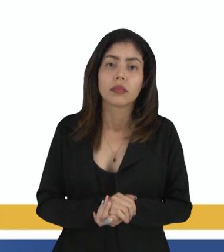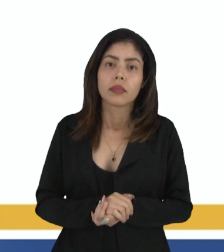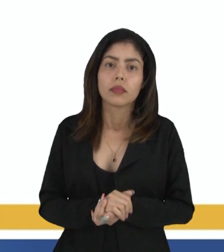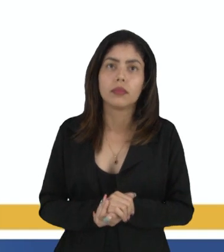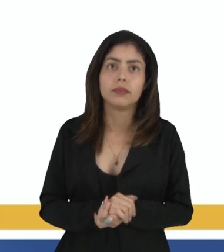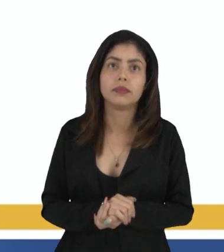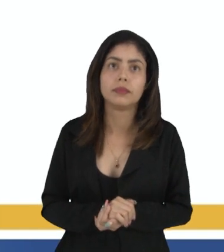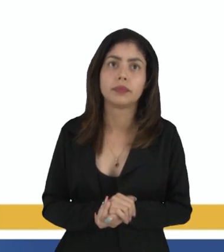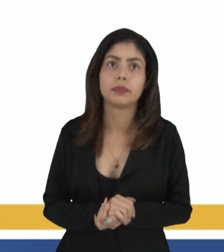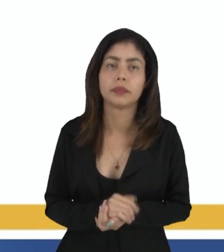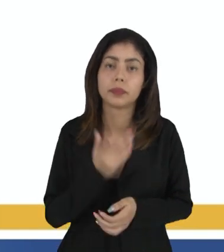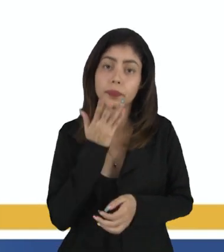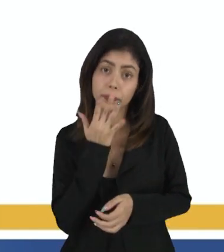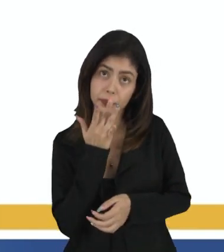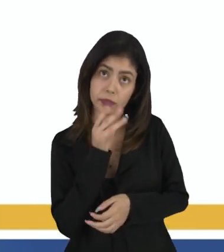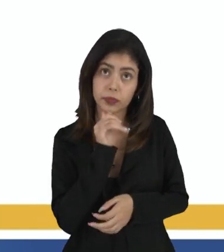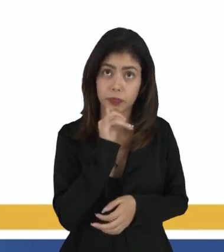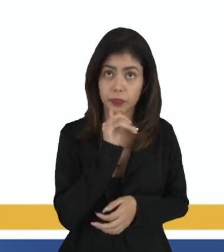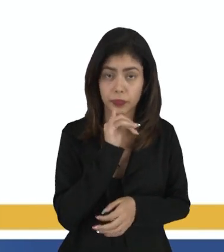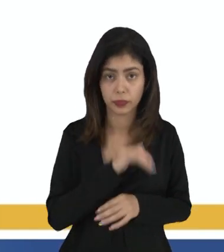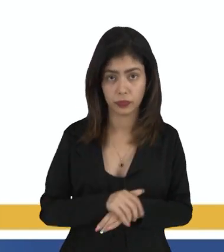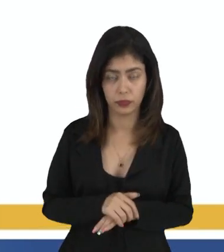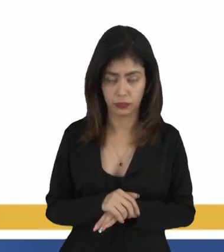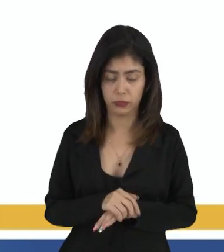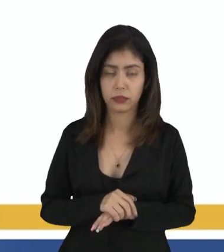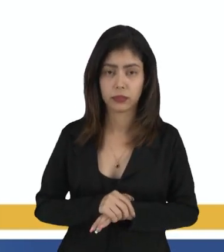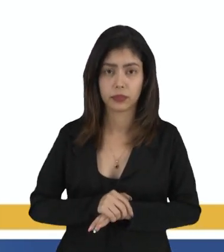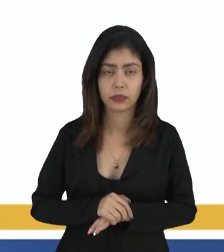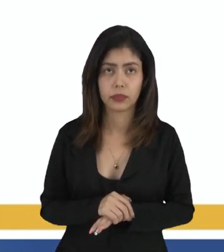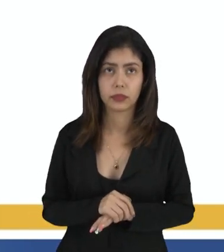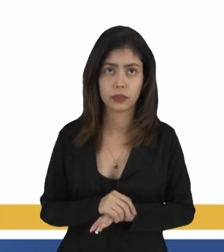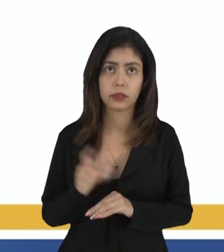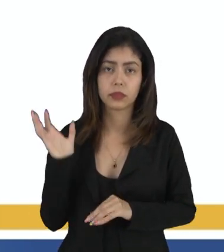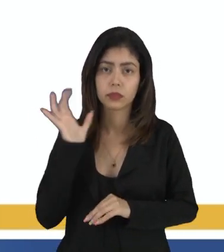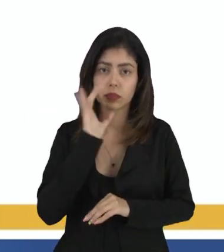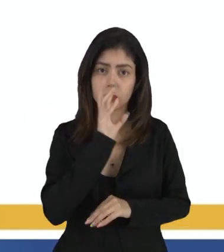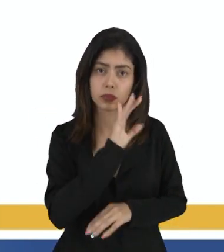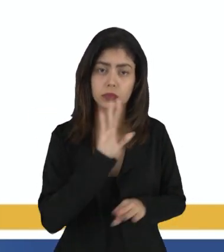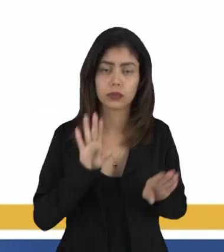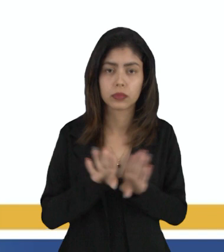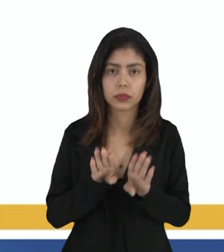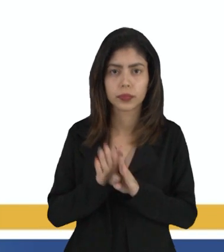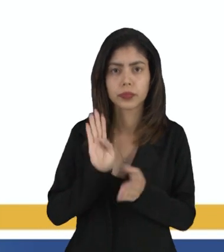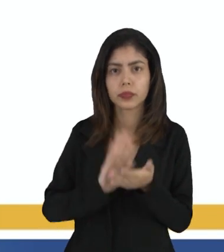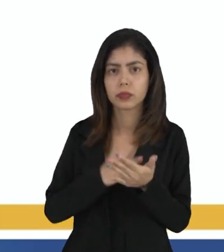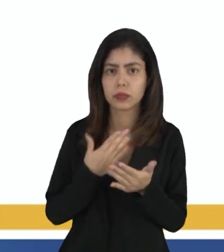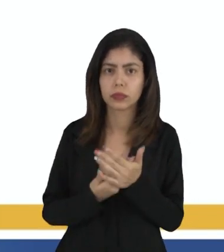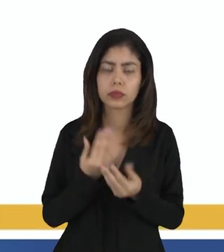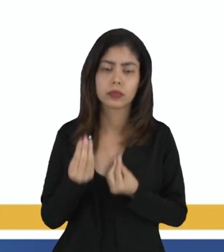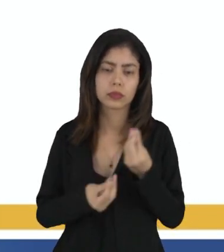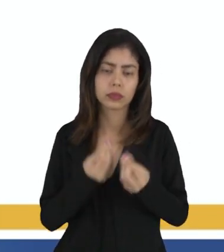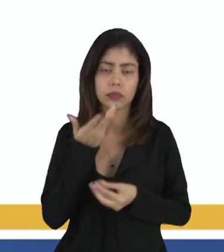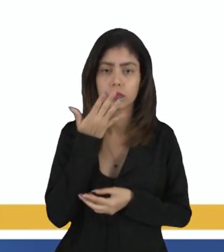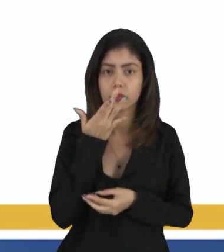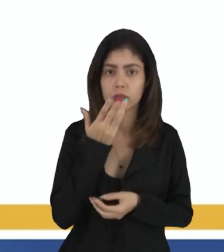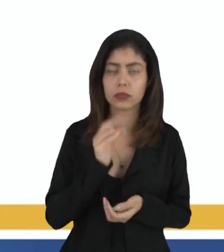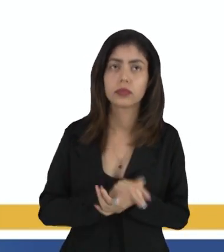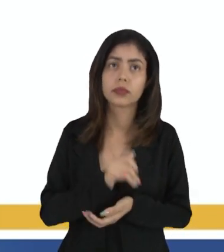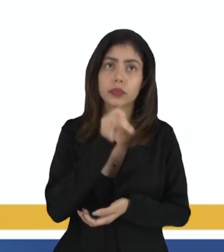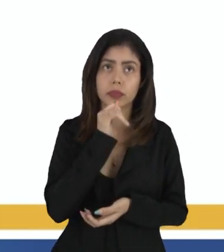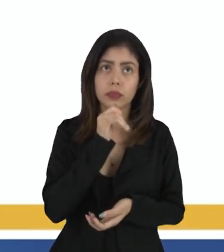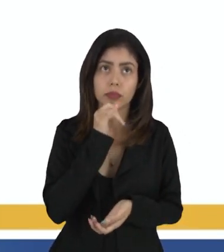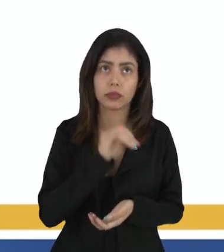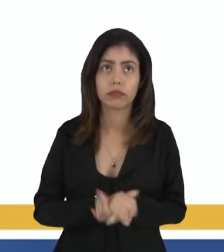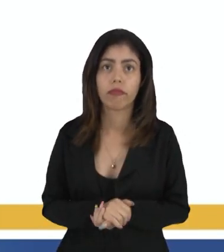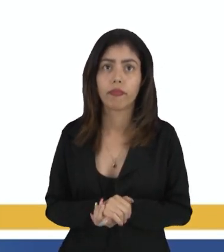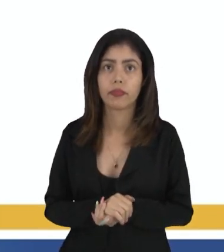que tem a ver com aquele espectro de cores, por exemplo, a gente pode analisar, e o calor também pode ser interpretado em forma de cores, né? Por exemplo,